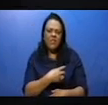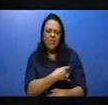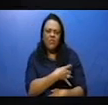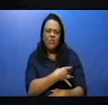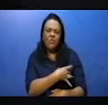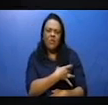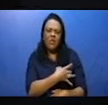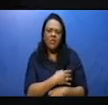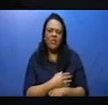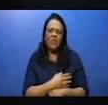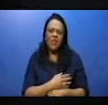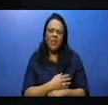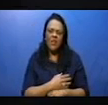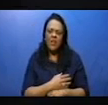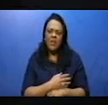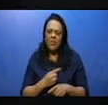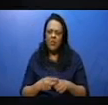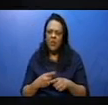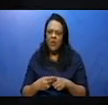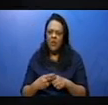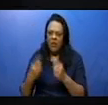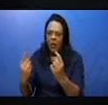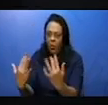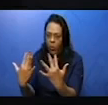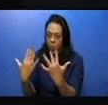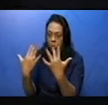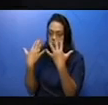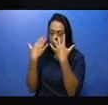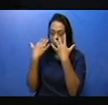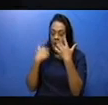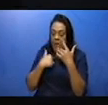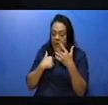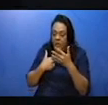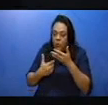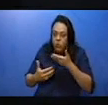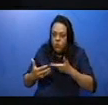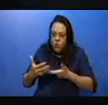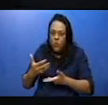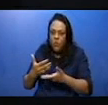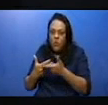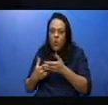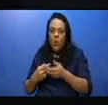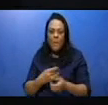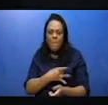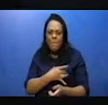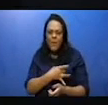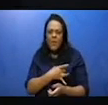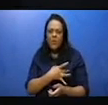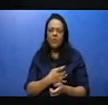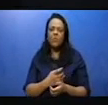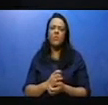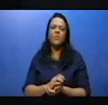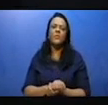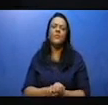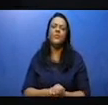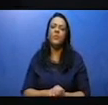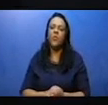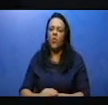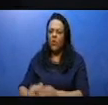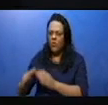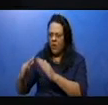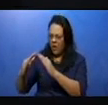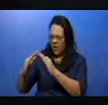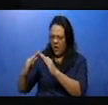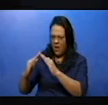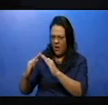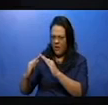atmosfera aterrorizante, que nos envolve enquanto leitores. Uma casa, olha, bem